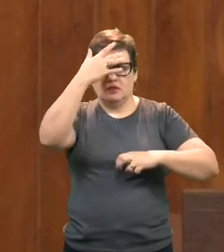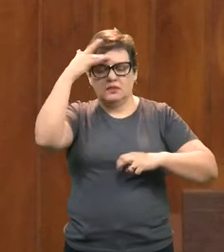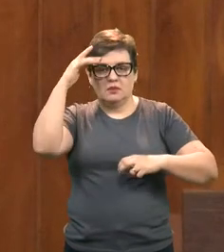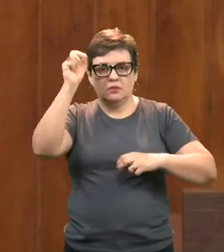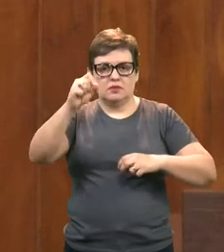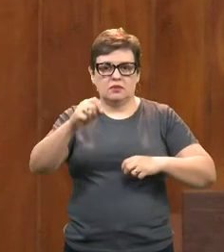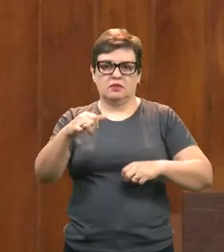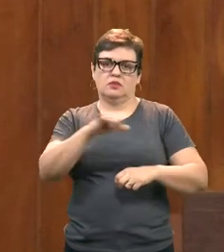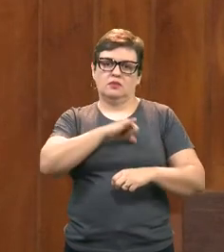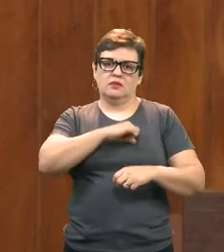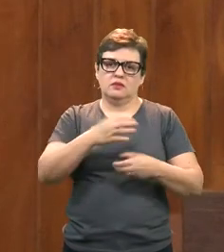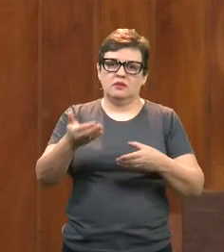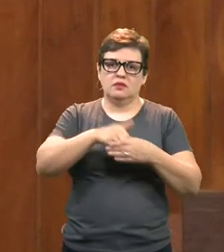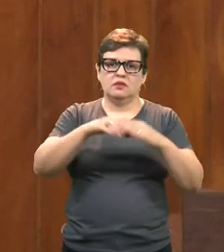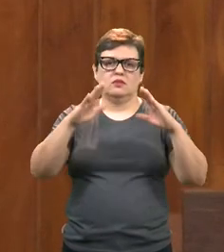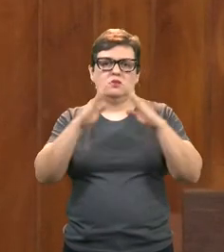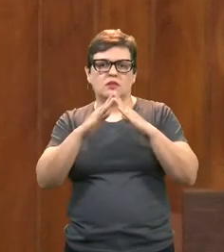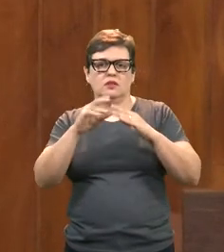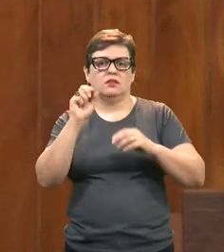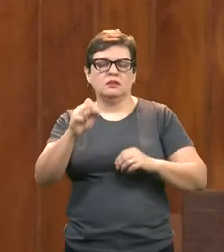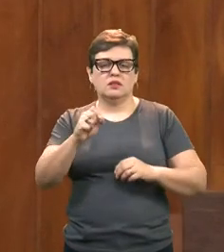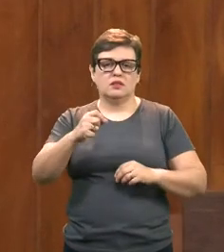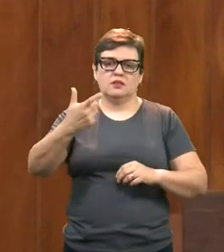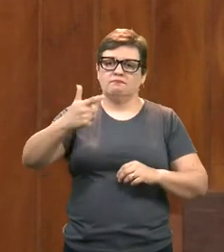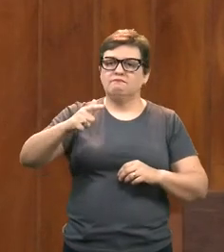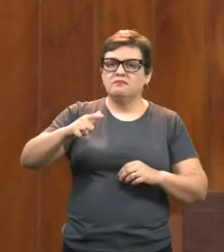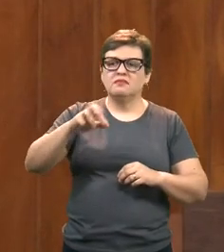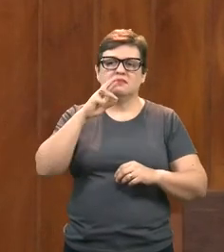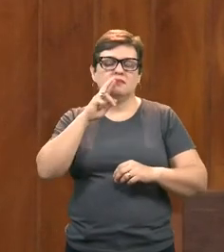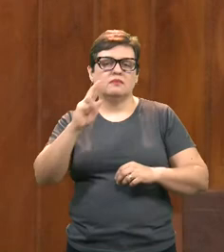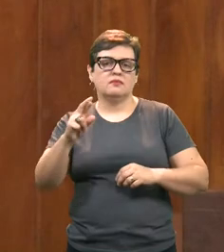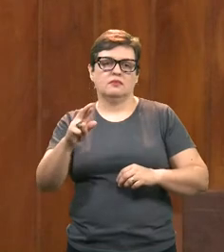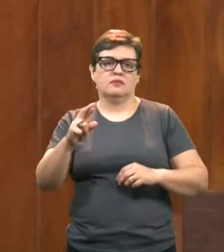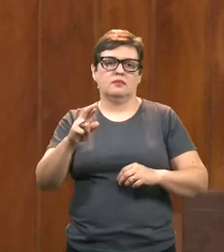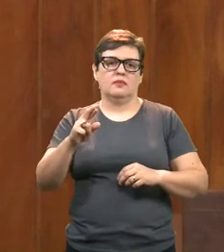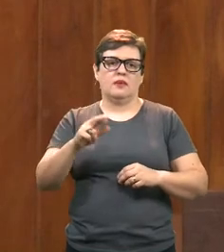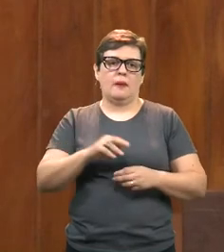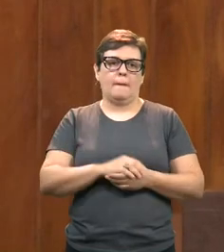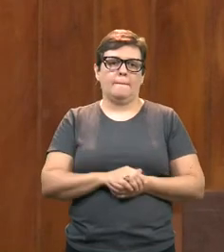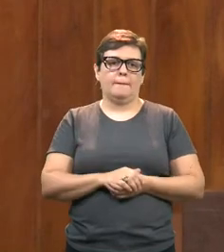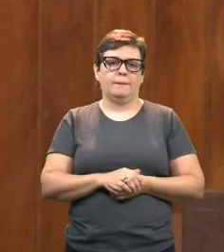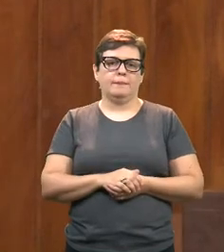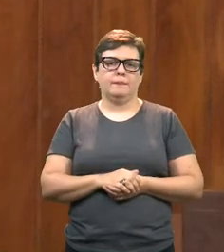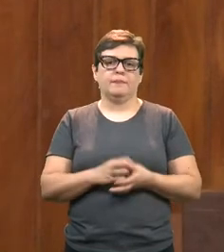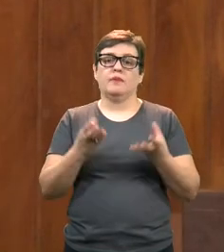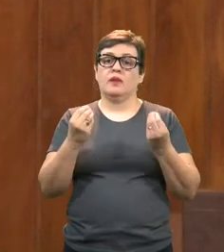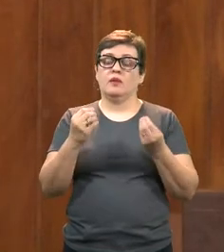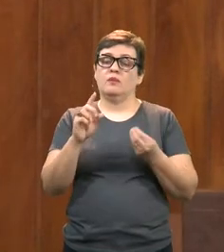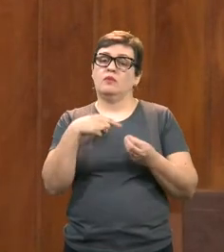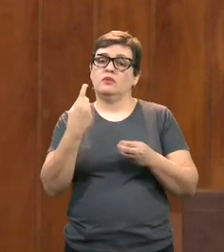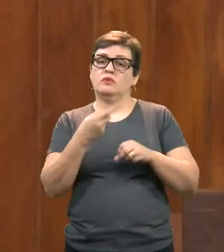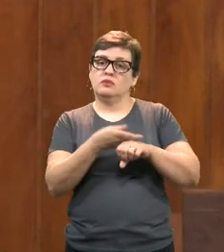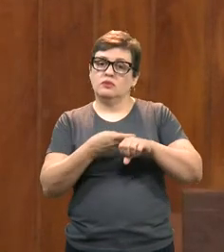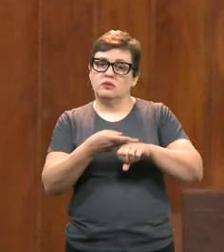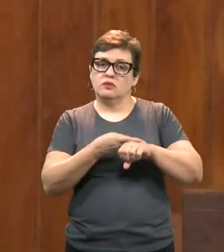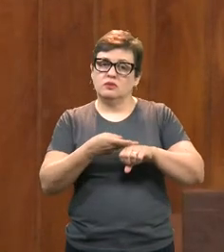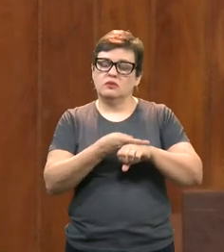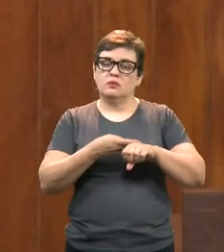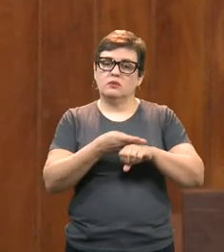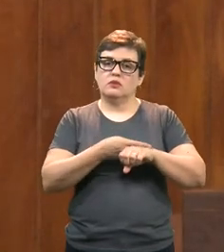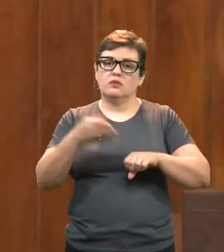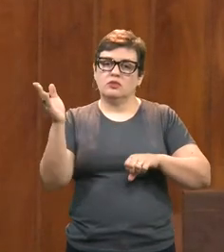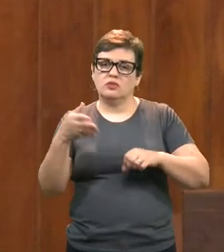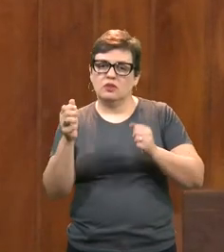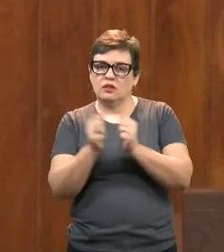suas casas e que, sem alternativa, né? Muitos nos procuram já